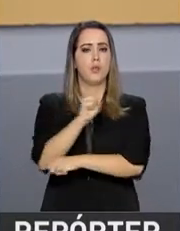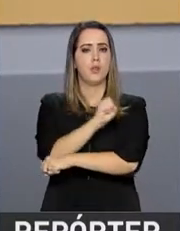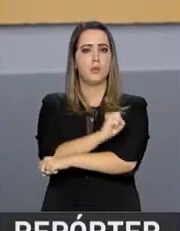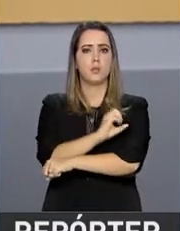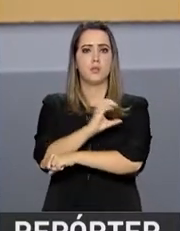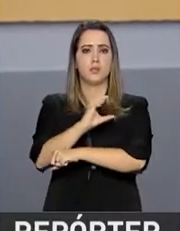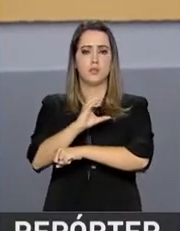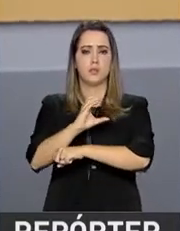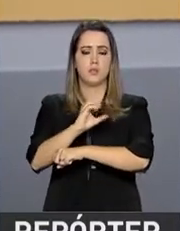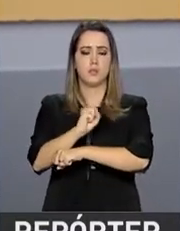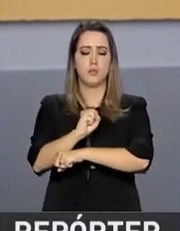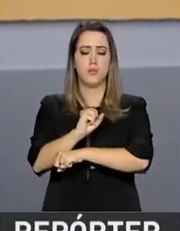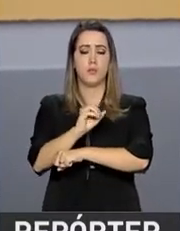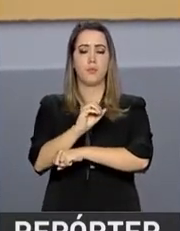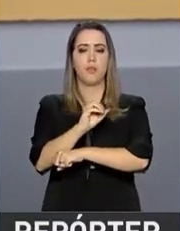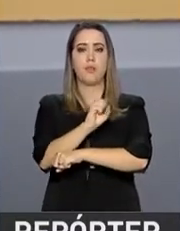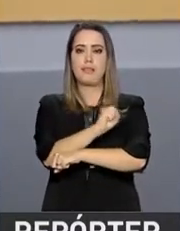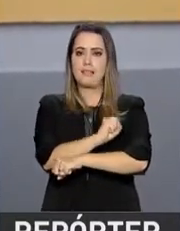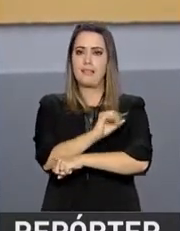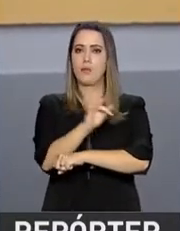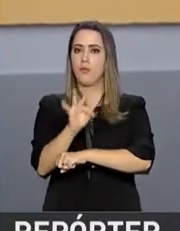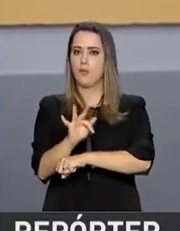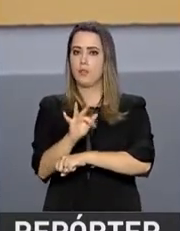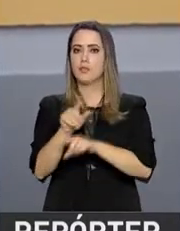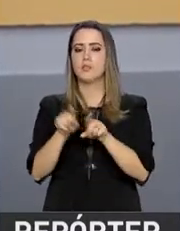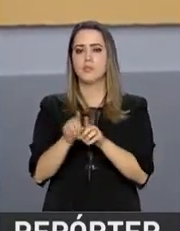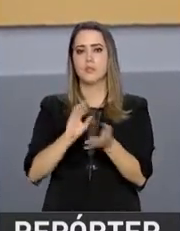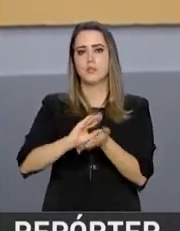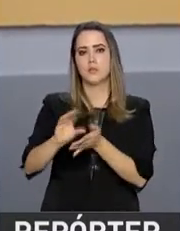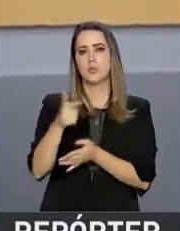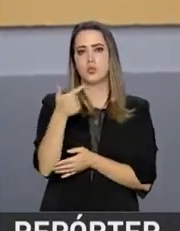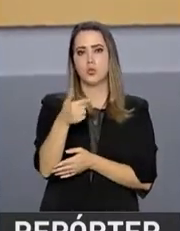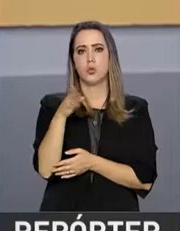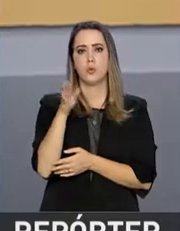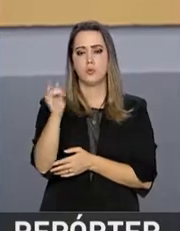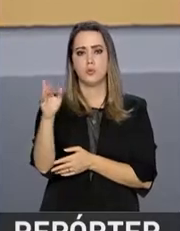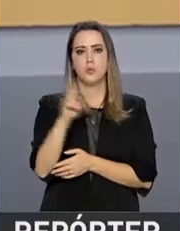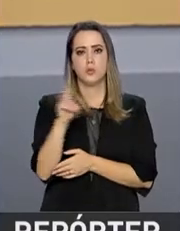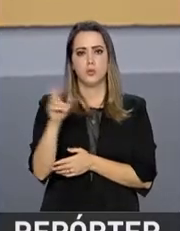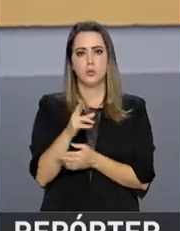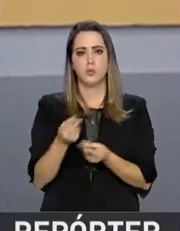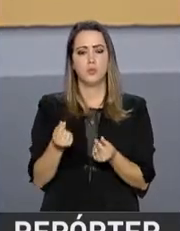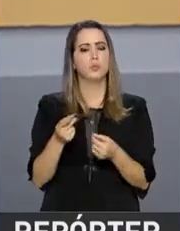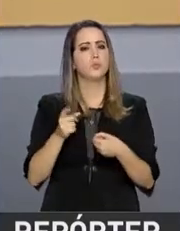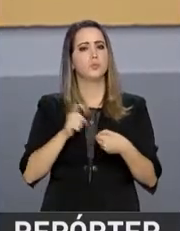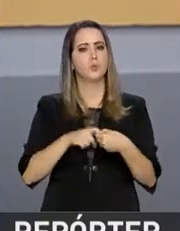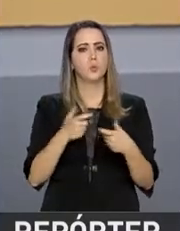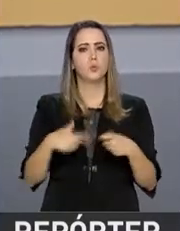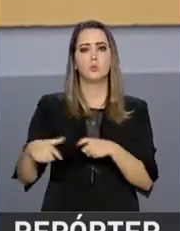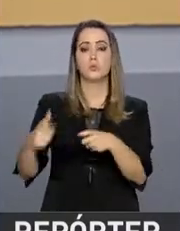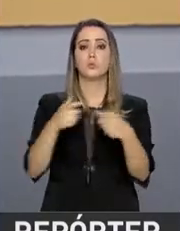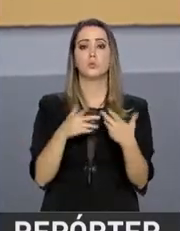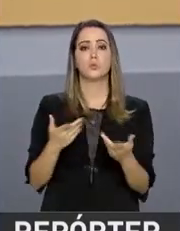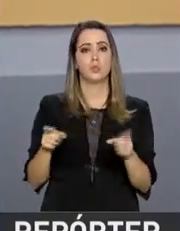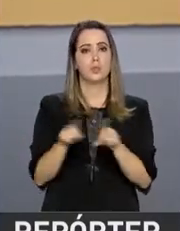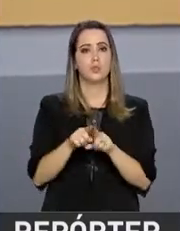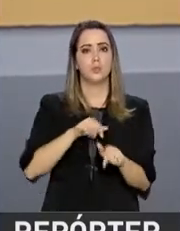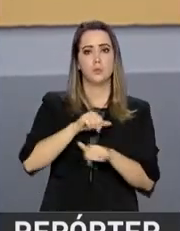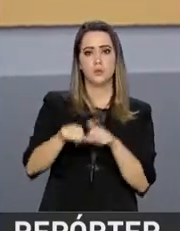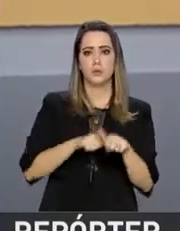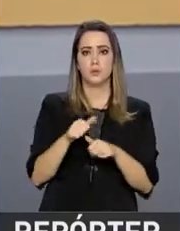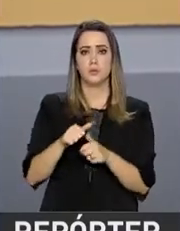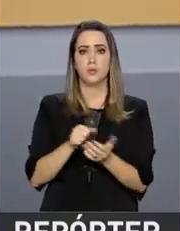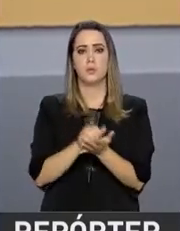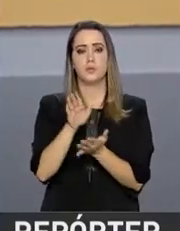expectativa é investir mais de 2 bilhões de reais nos próximos anos em recuperação ambiental nessas bacias. E além de converter a